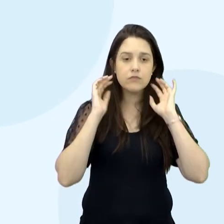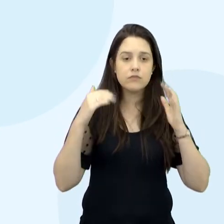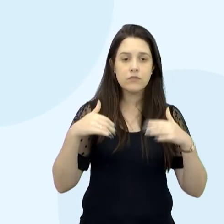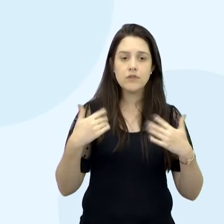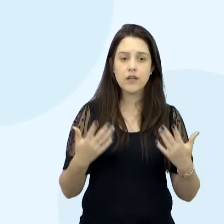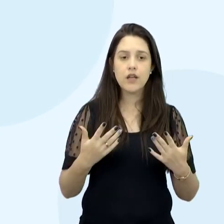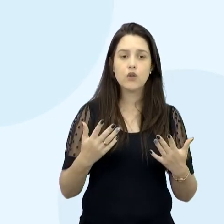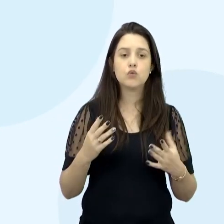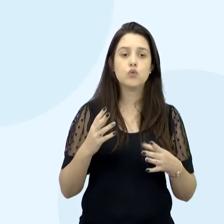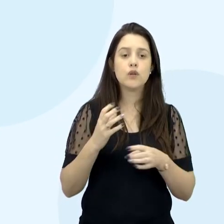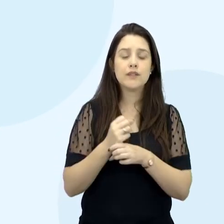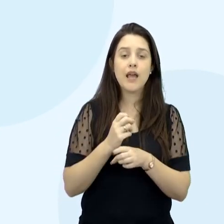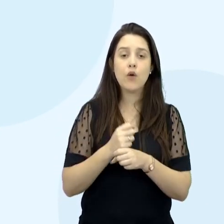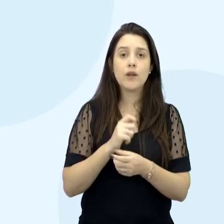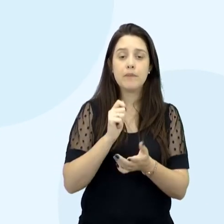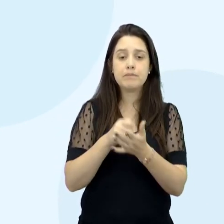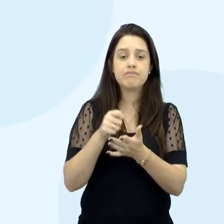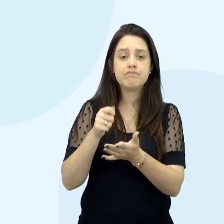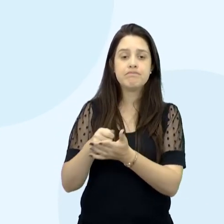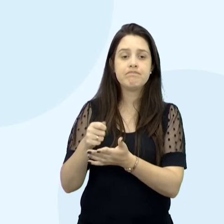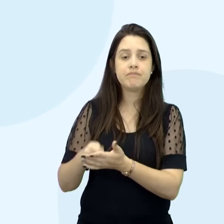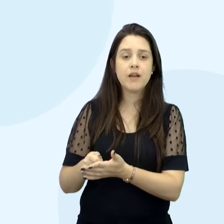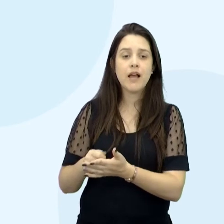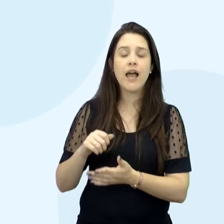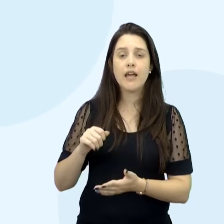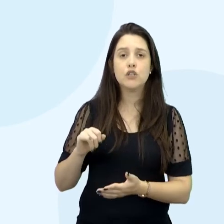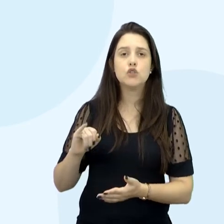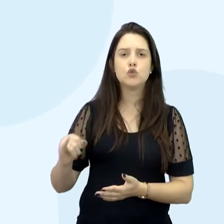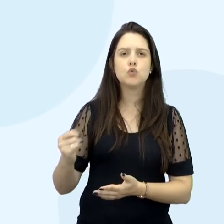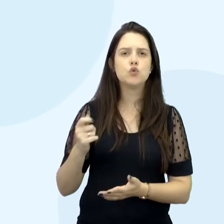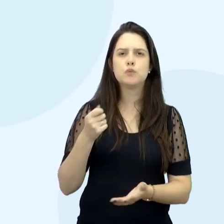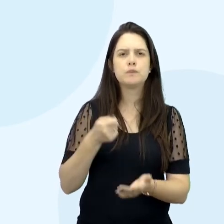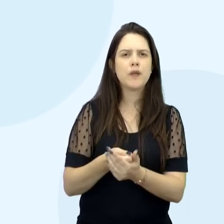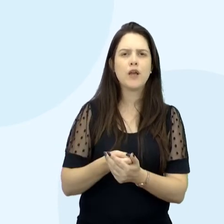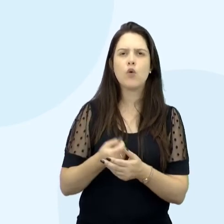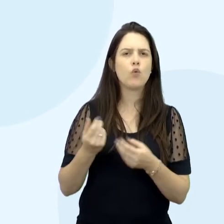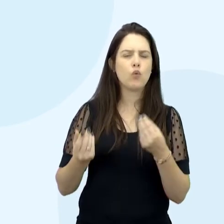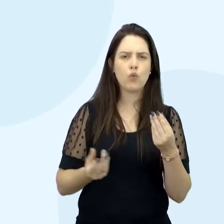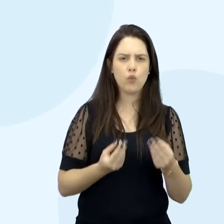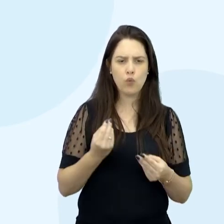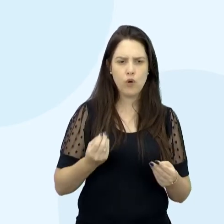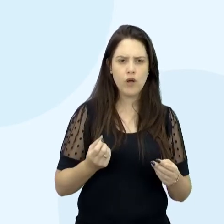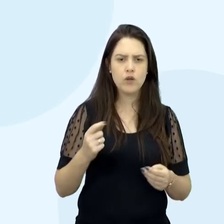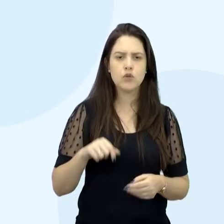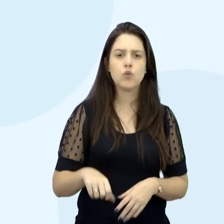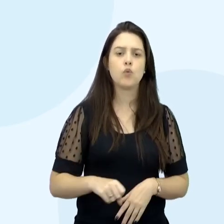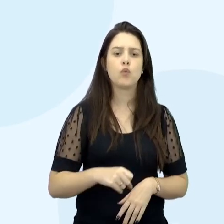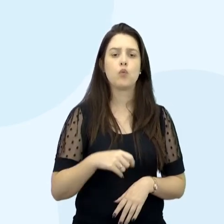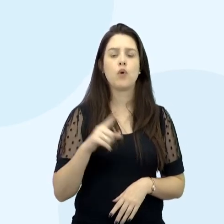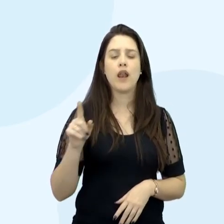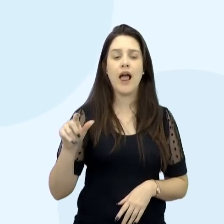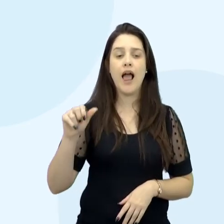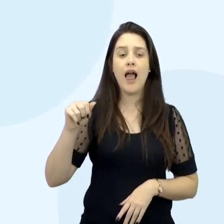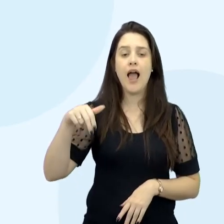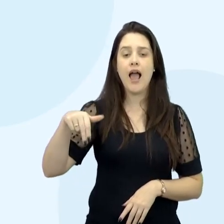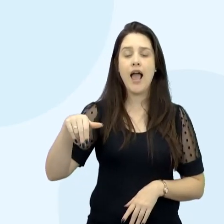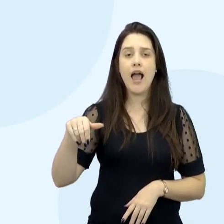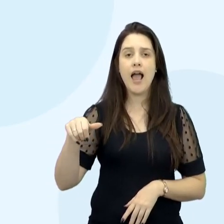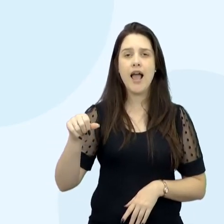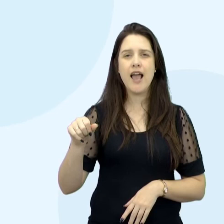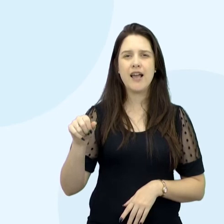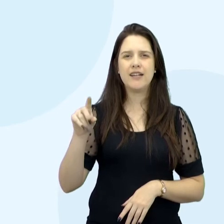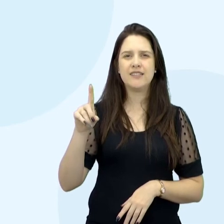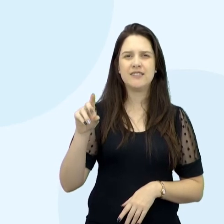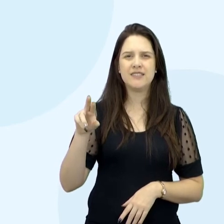linha, e a linha dos juros pagos. A pergunta, quanto Anderson desembolsaria em cada